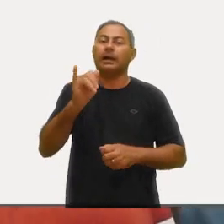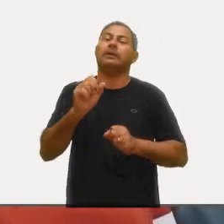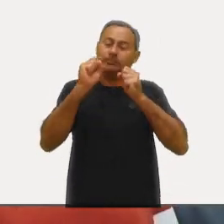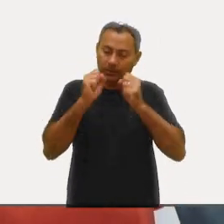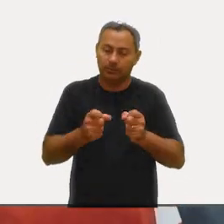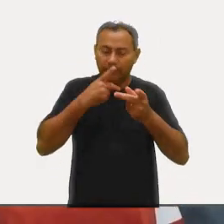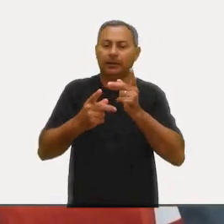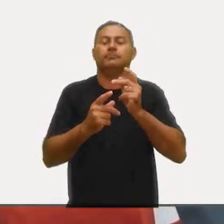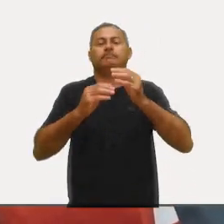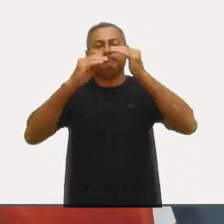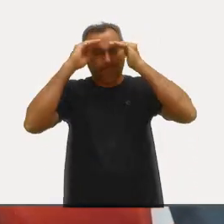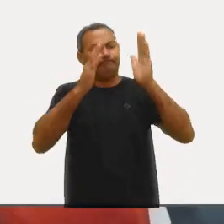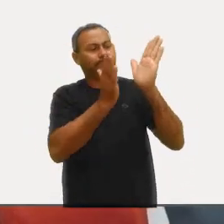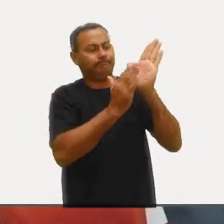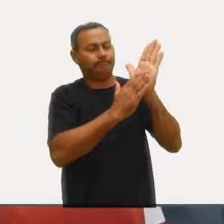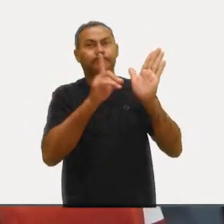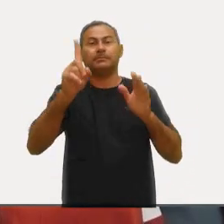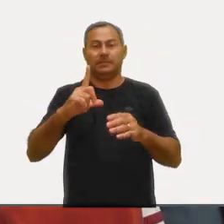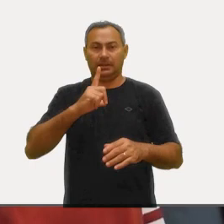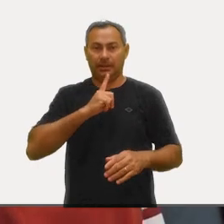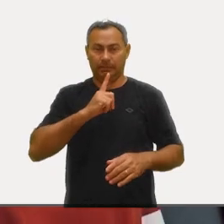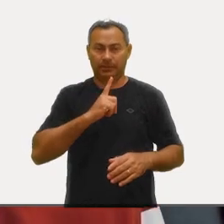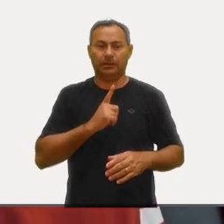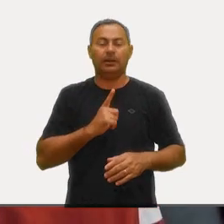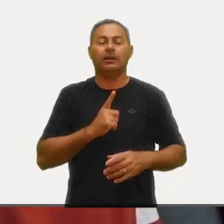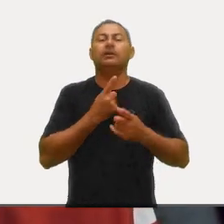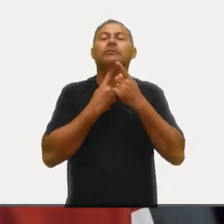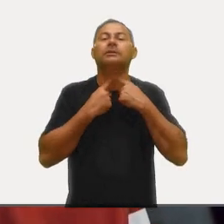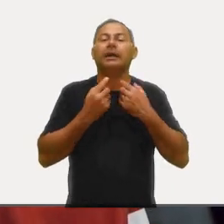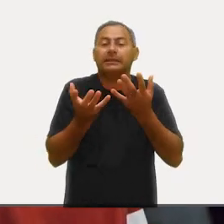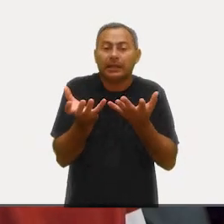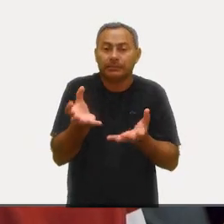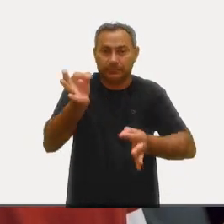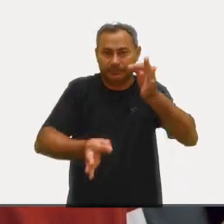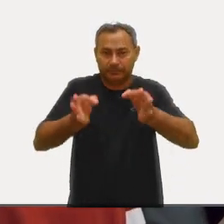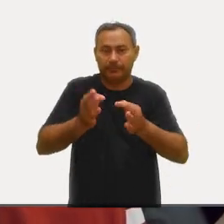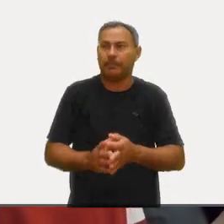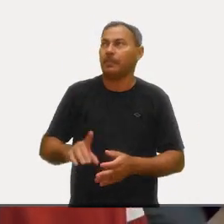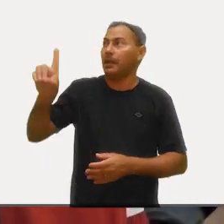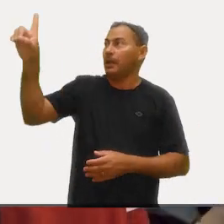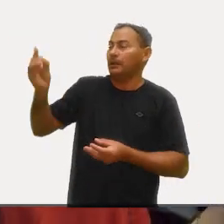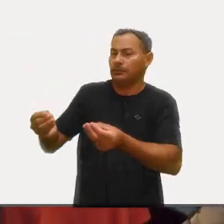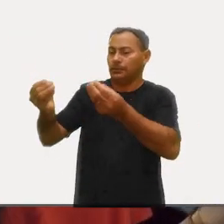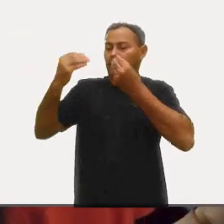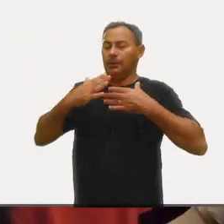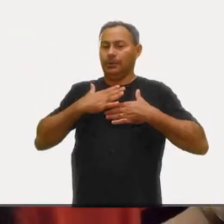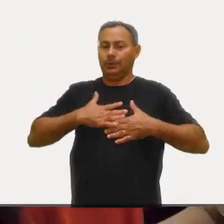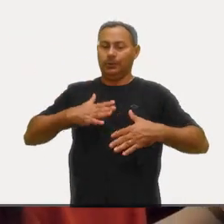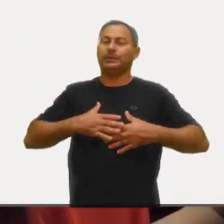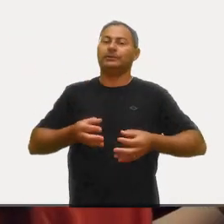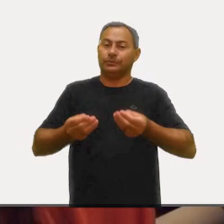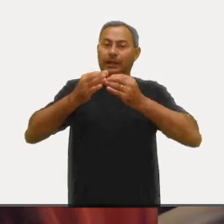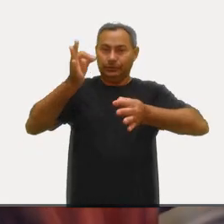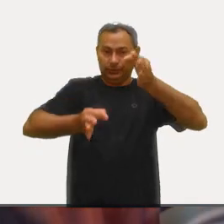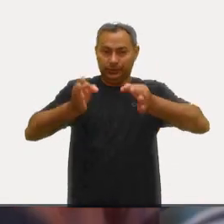podemos reivindicar a promessa de que, quando temos fome e sede de justiça, Ele nos satisfaz com